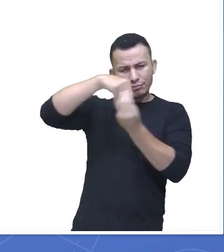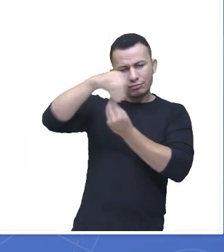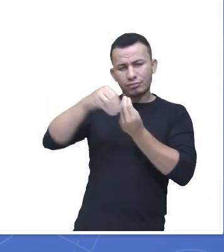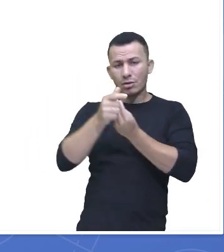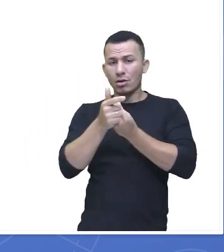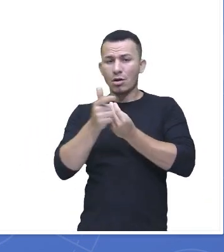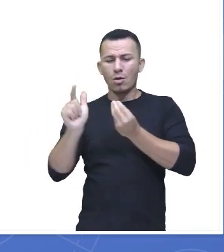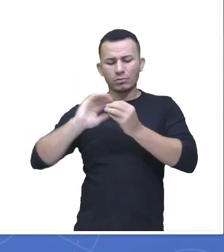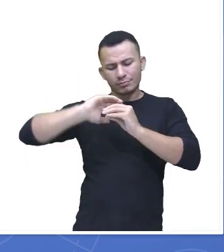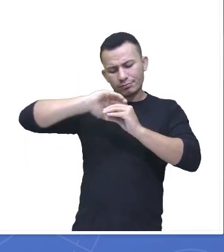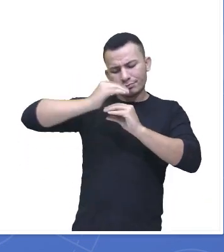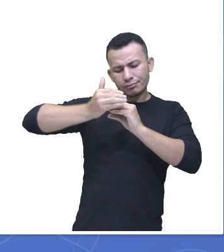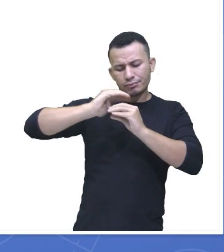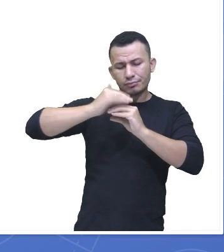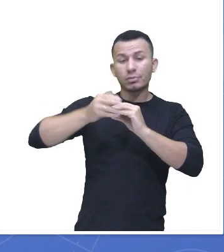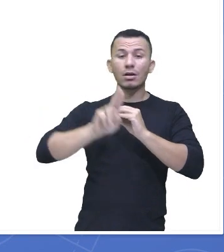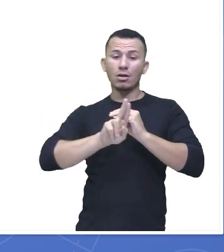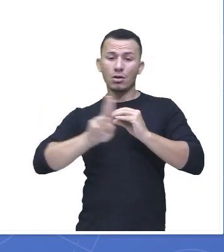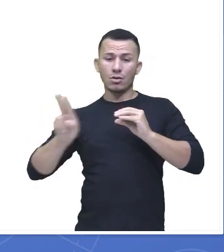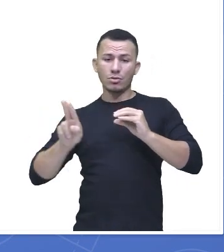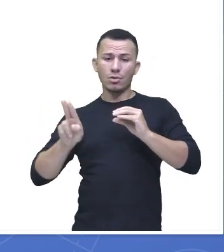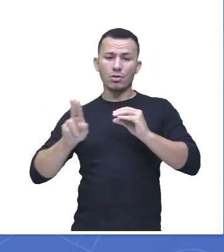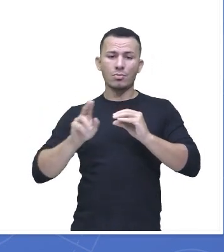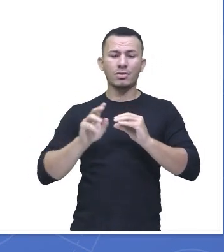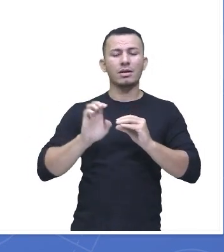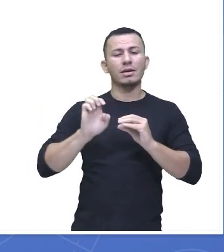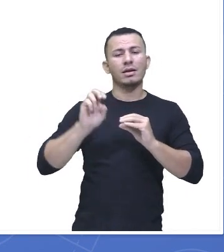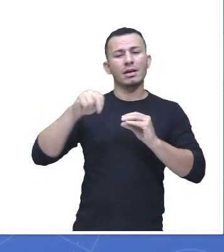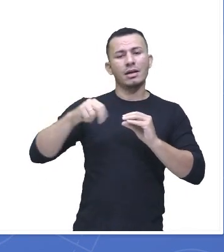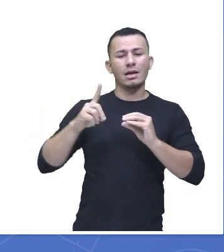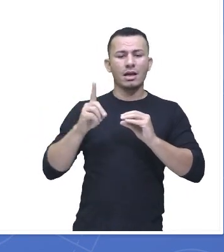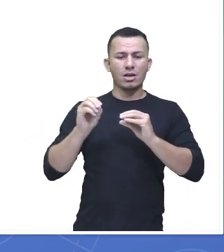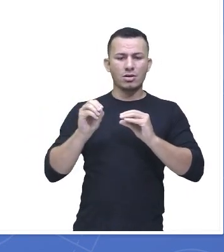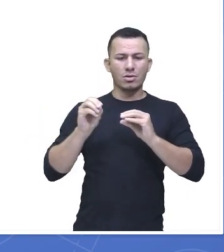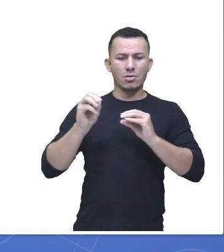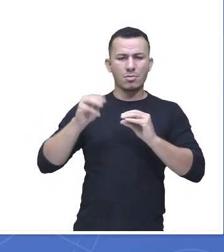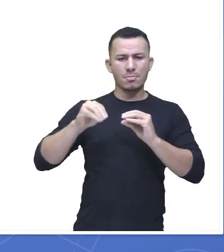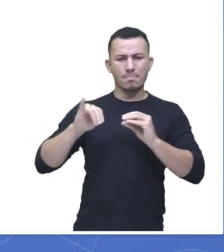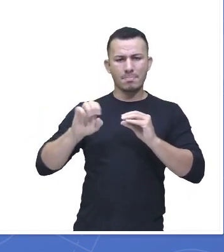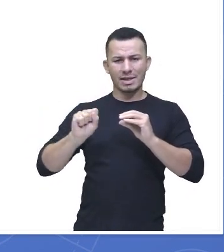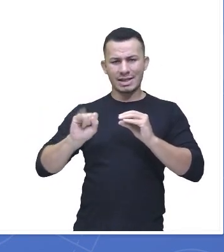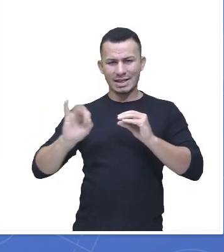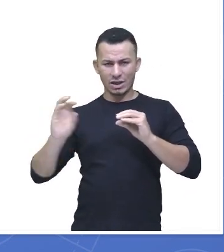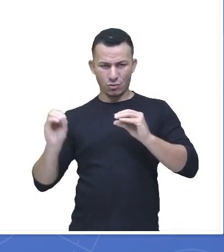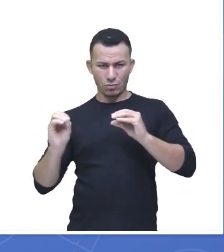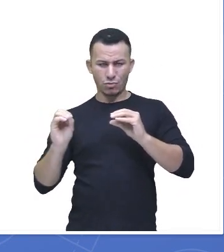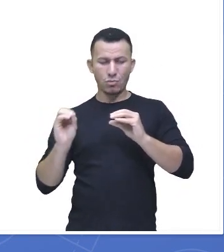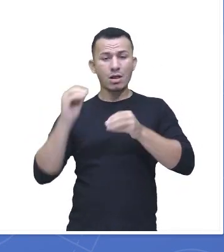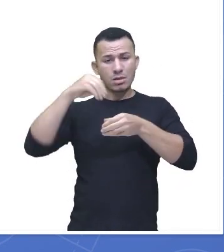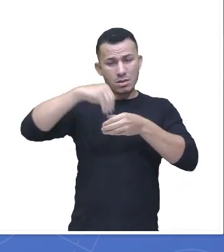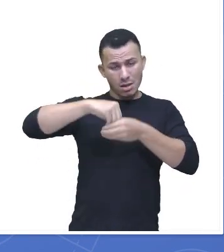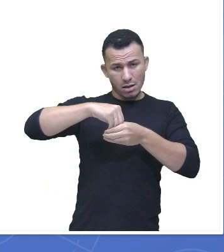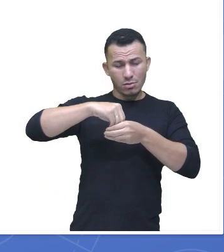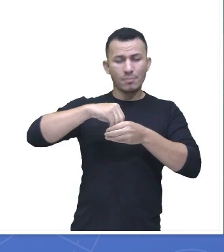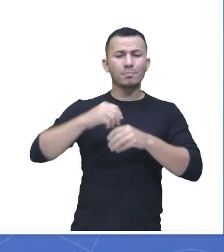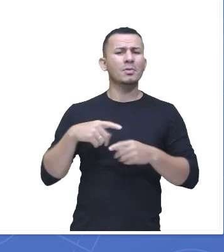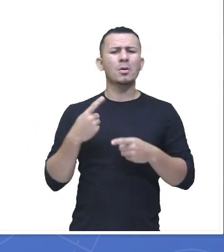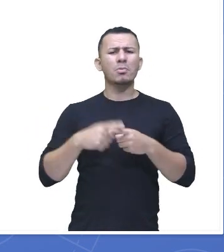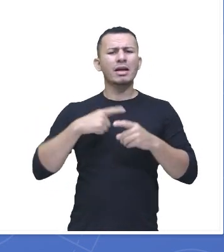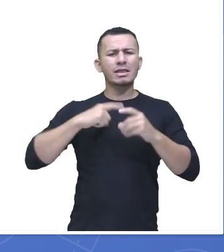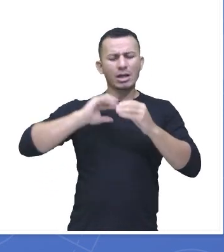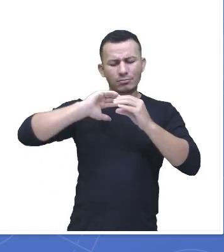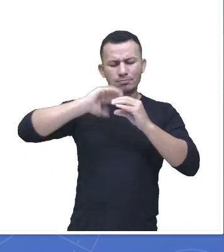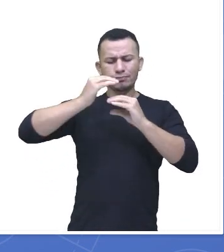outro revestimento que é chamado de endomísio. E por que existem tantos revestimentos? Que